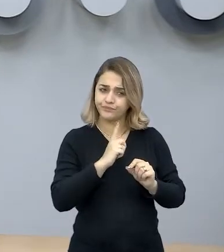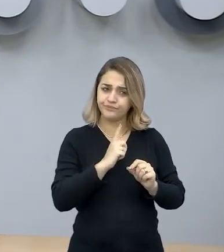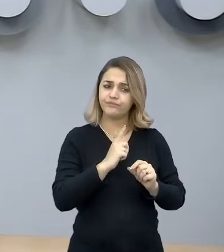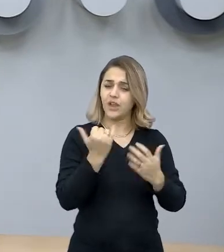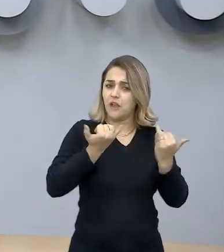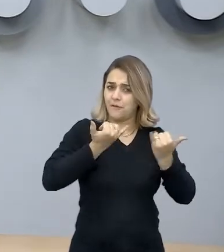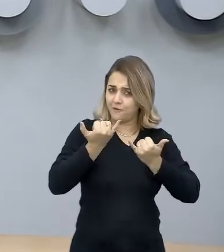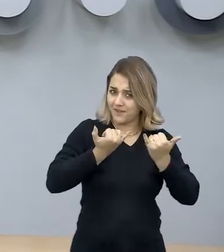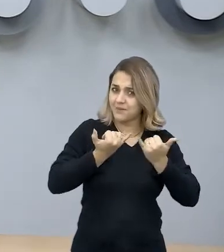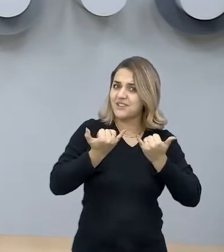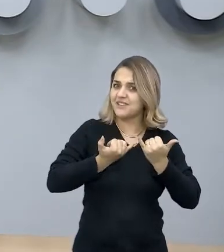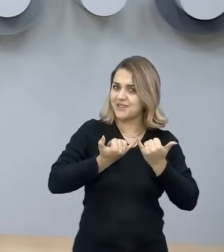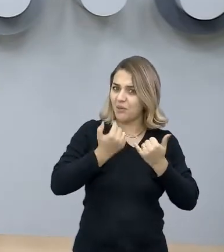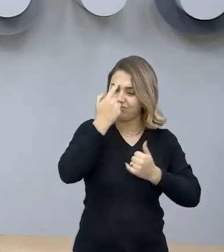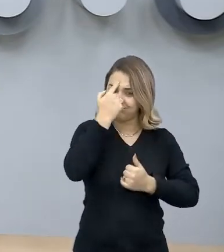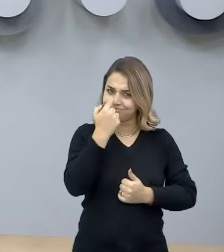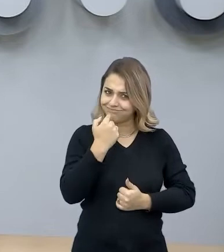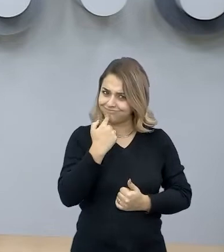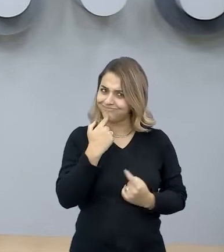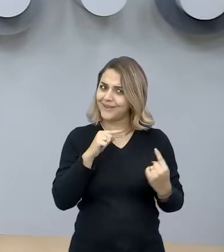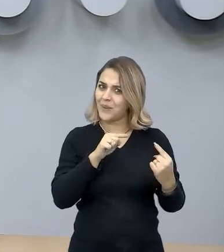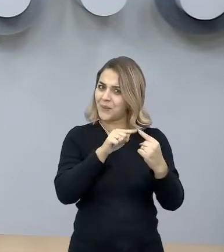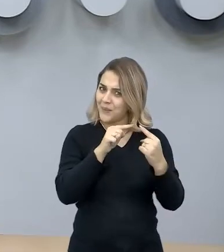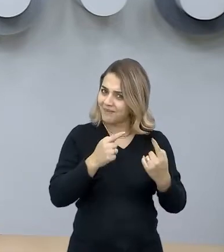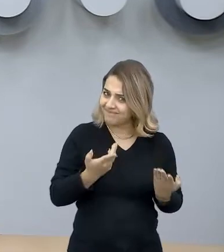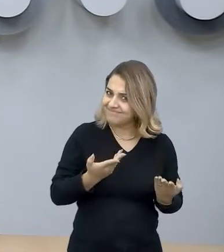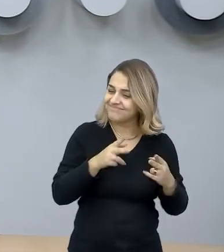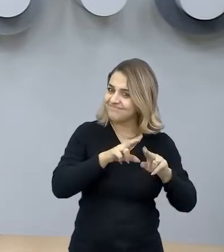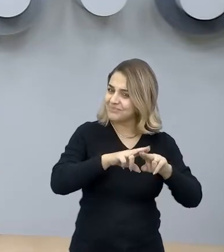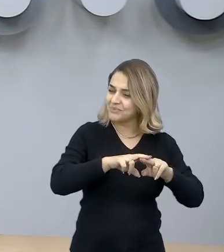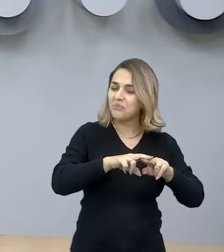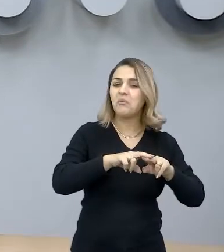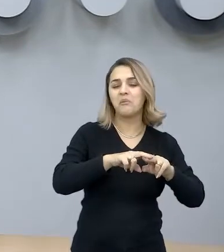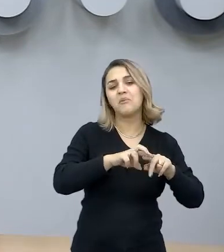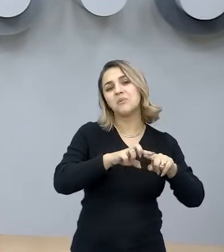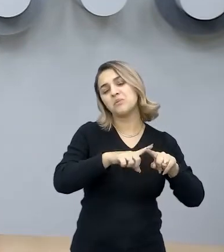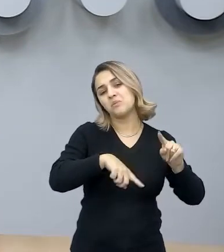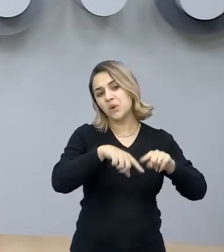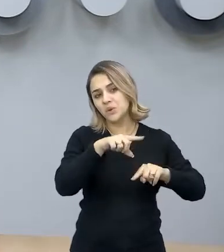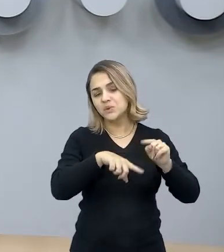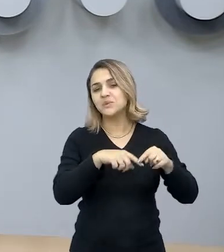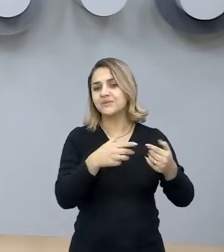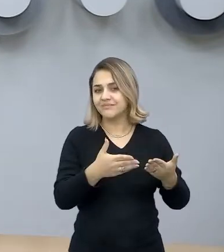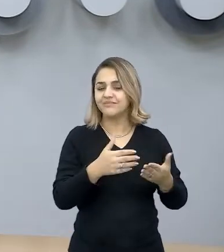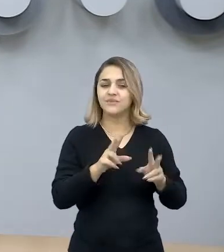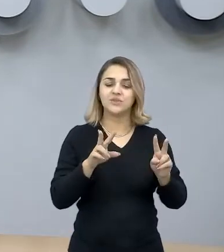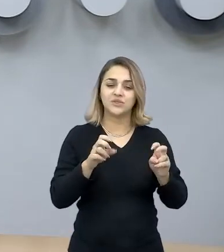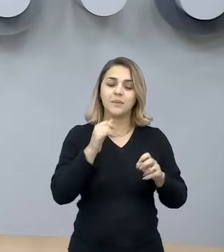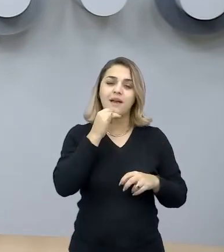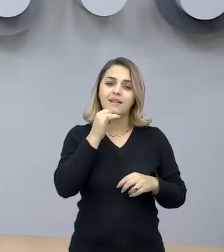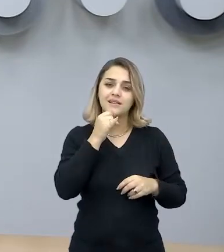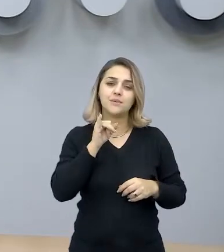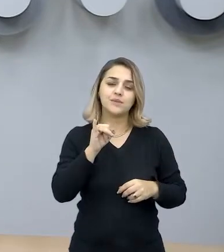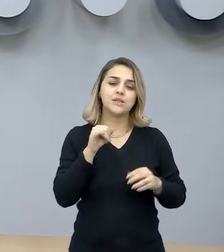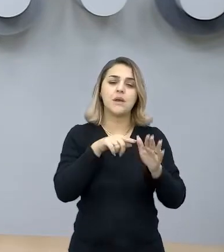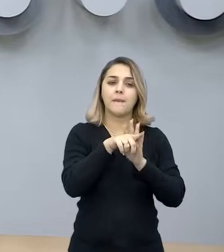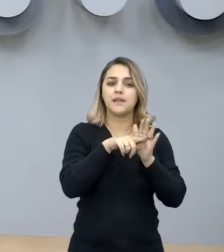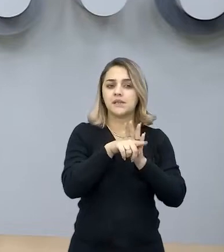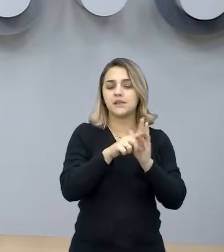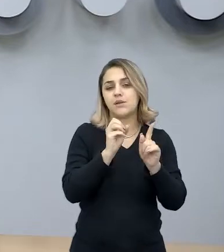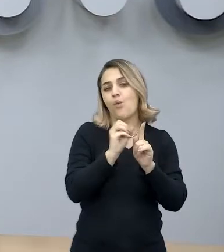informações personalizadas sobre esse assunto ou sobre esse produto? Então, por exemplo, se a gente faz uma busca, né, usando mecanismos de